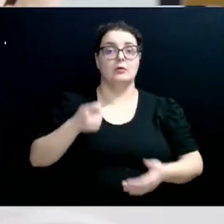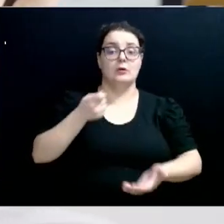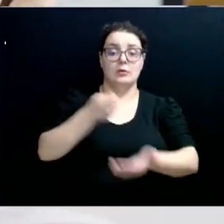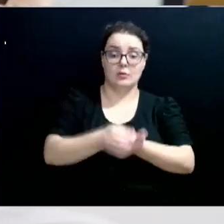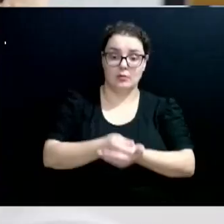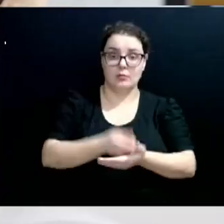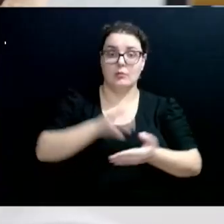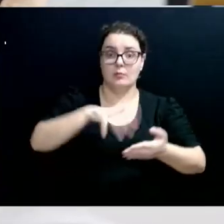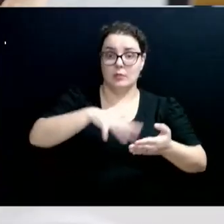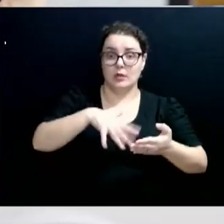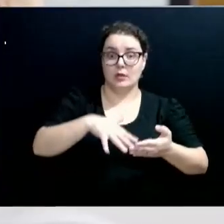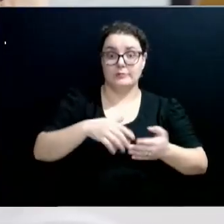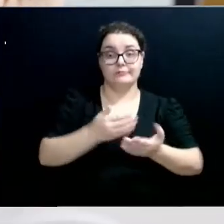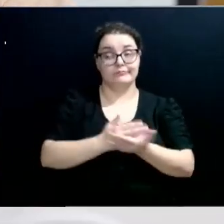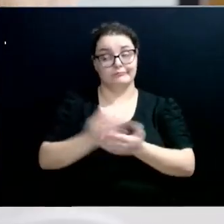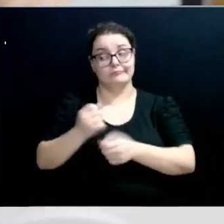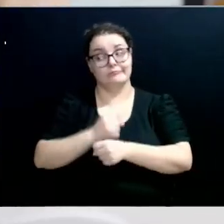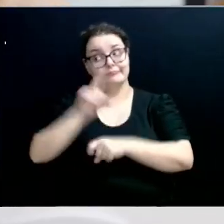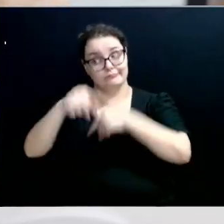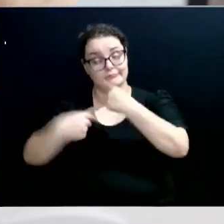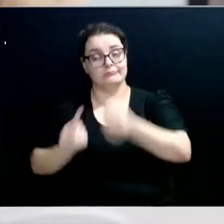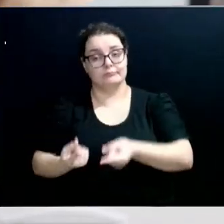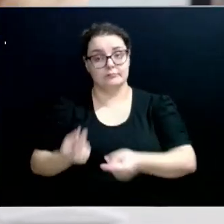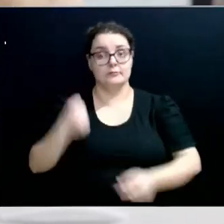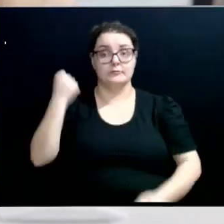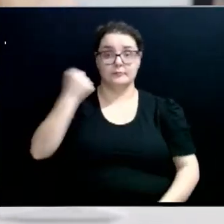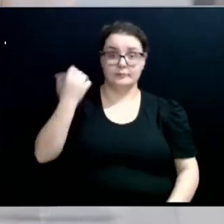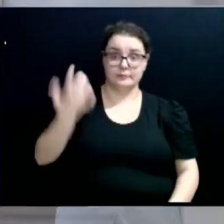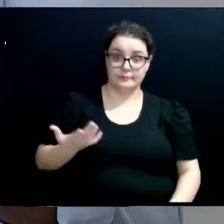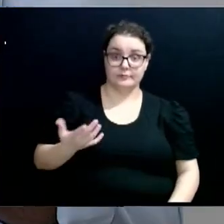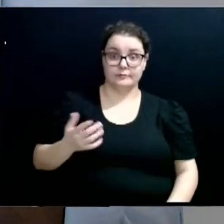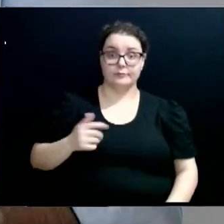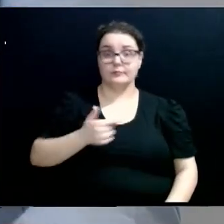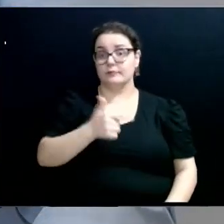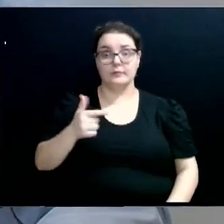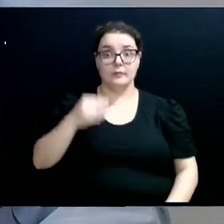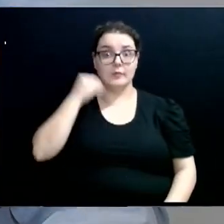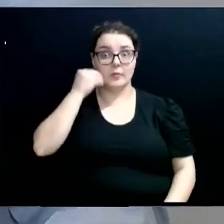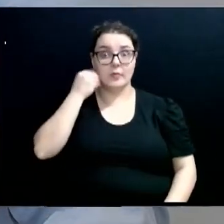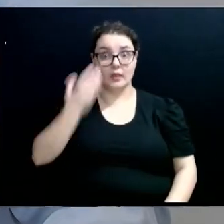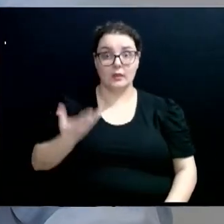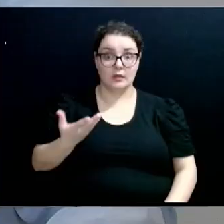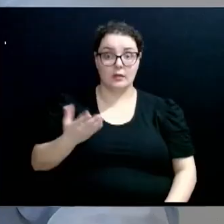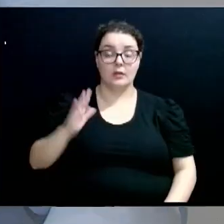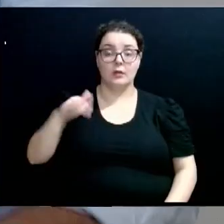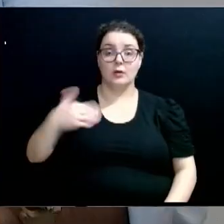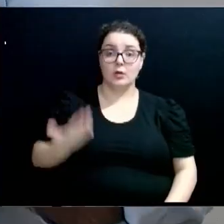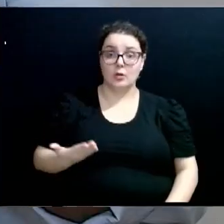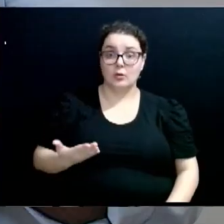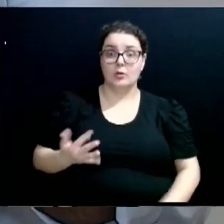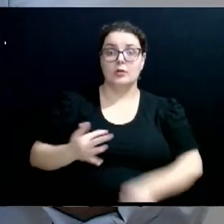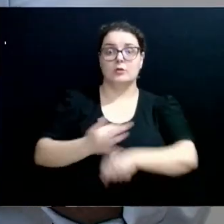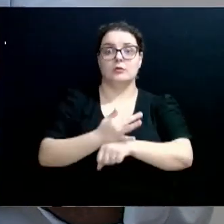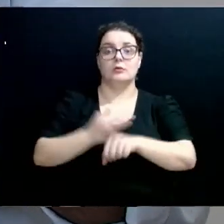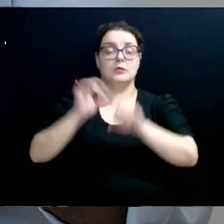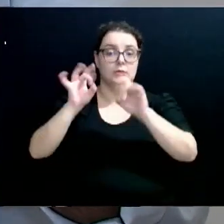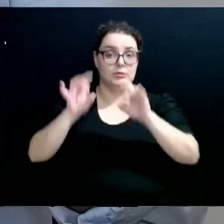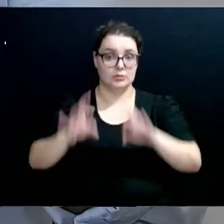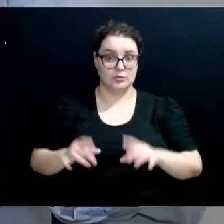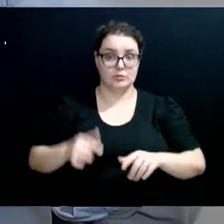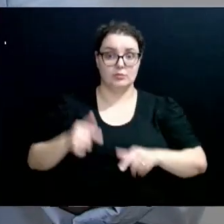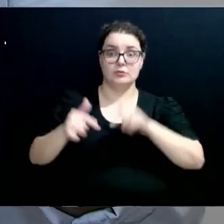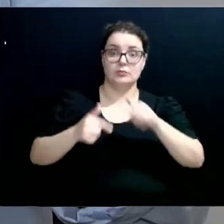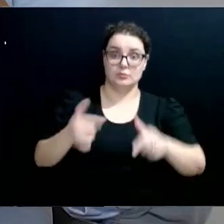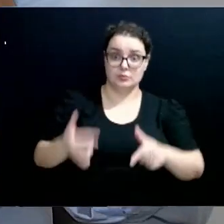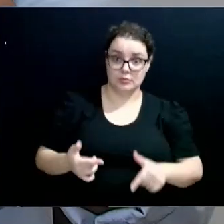contas do início do ano elas sempre estarão presentes. E uma coisa que agrava é que muita gente inexperiente acaba caindo. Quando a gente sai de férias,